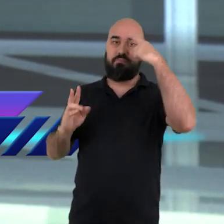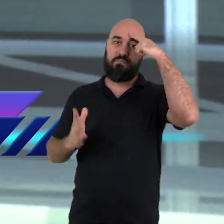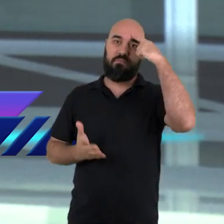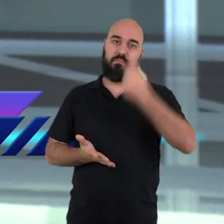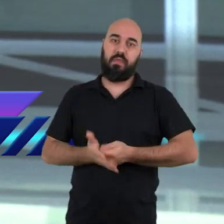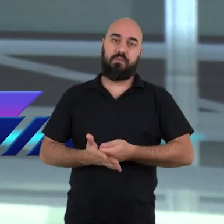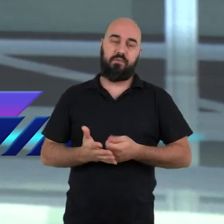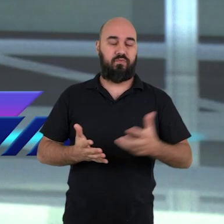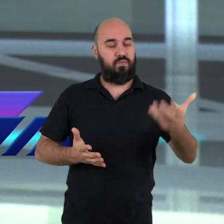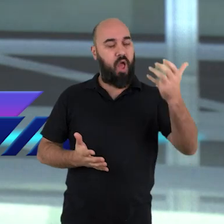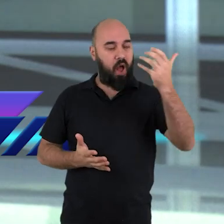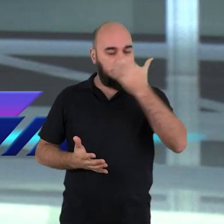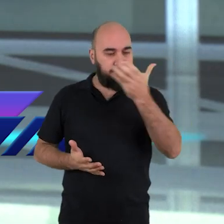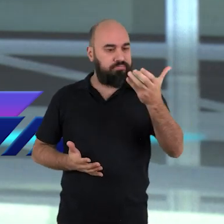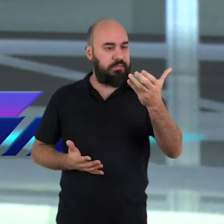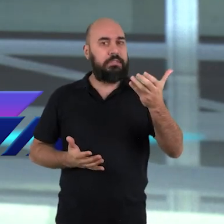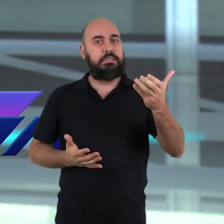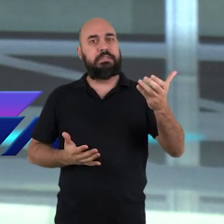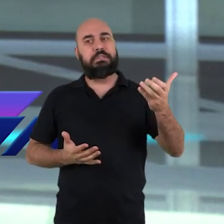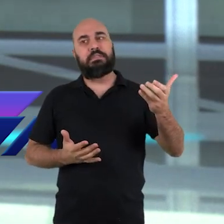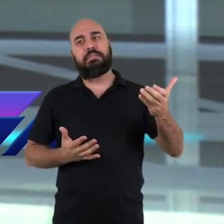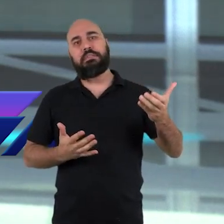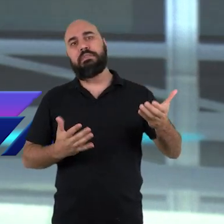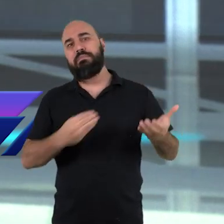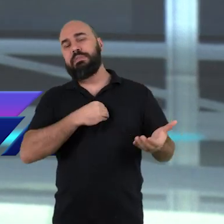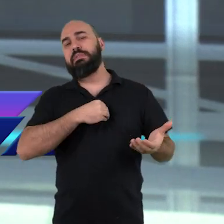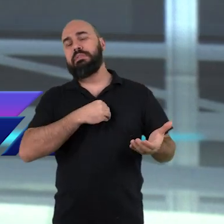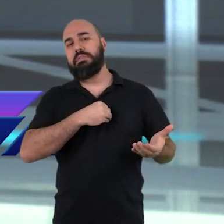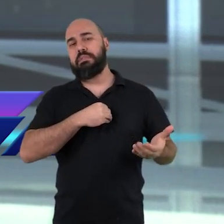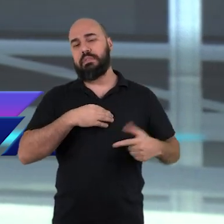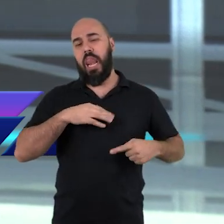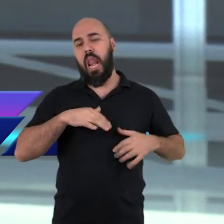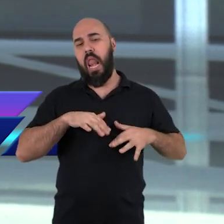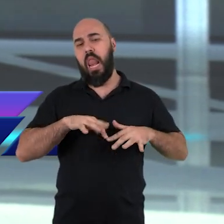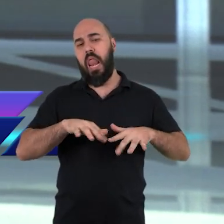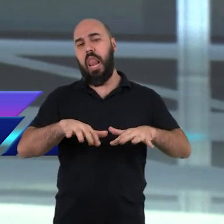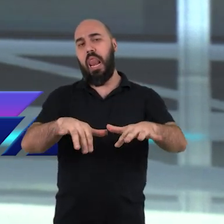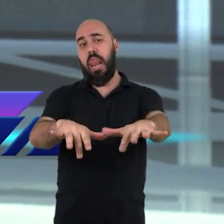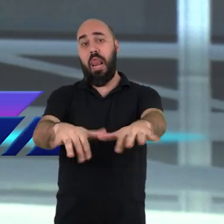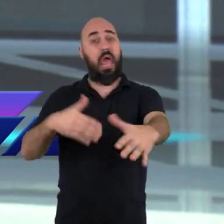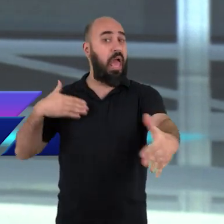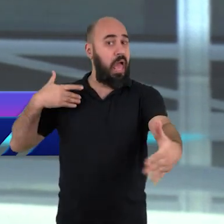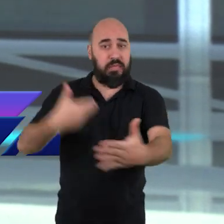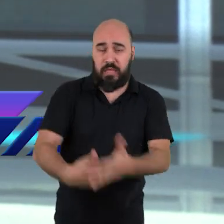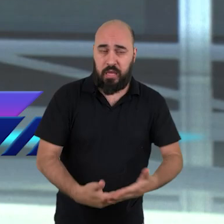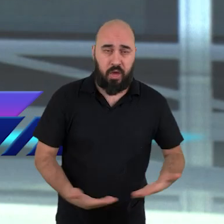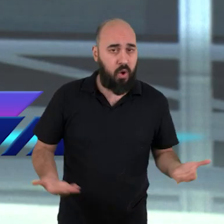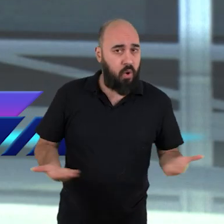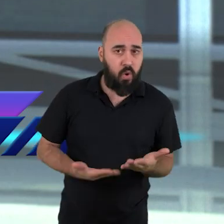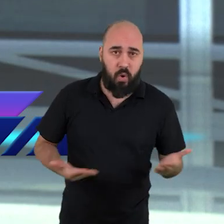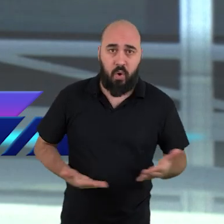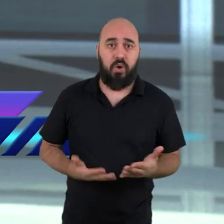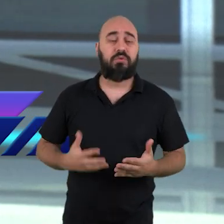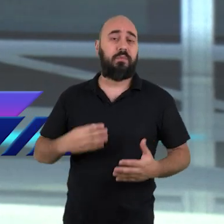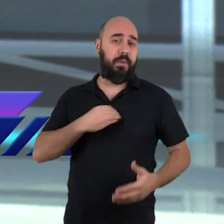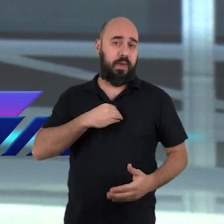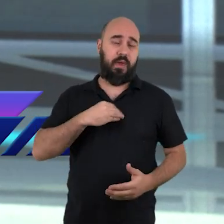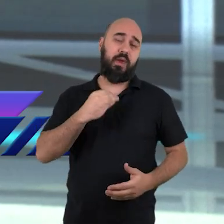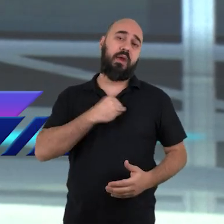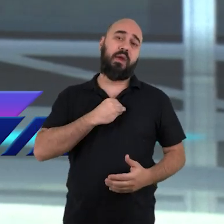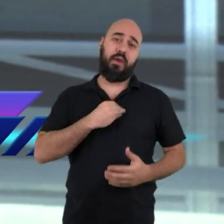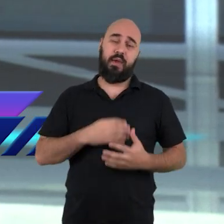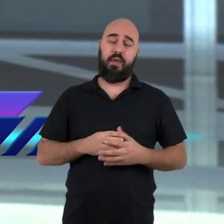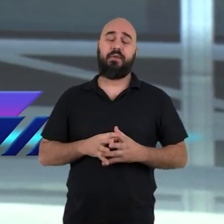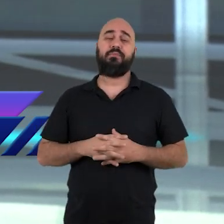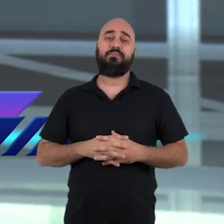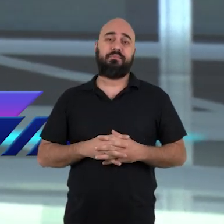humanidade. E hoje todos nós sofremos as consequências desse pecado, porque todos somos